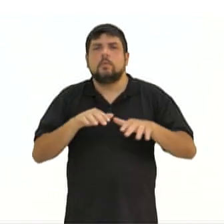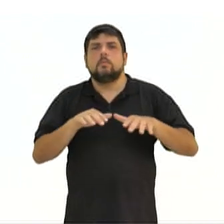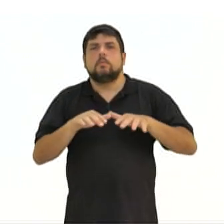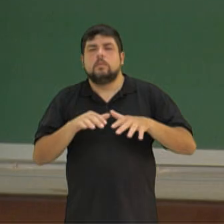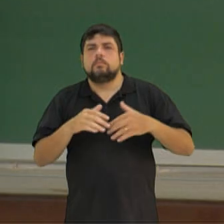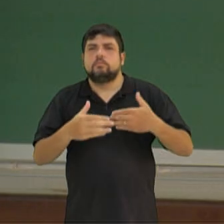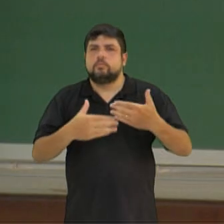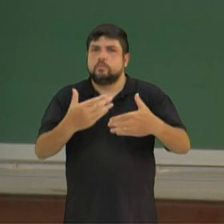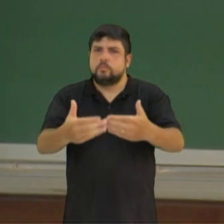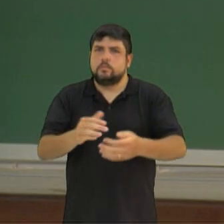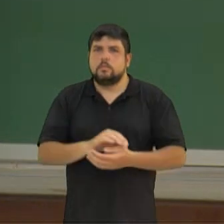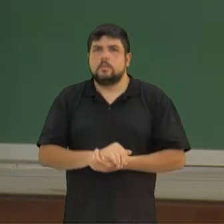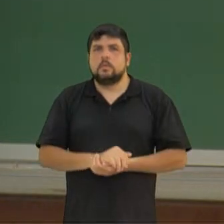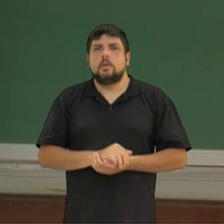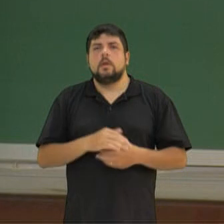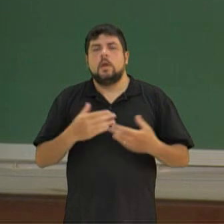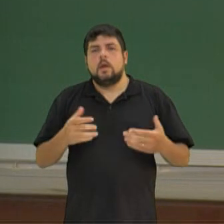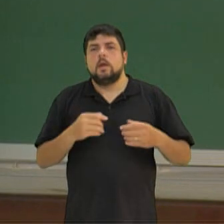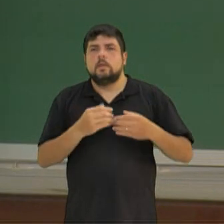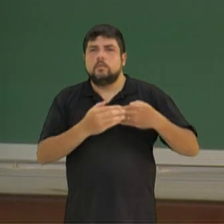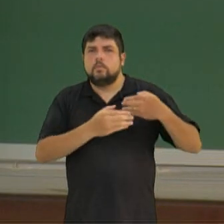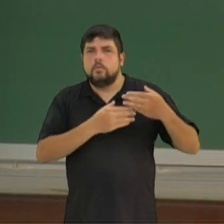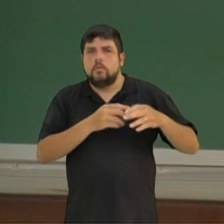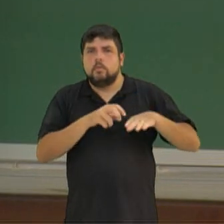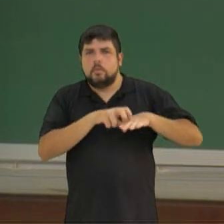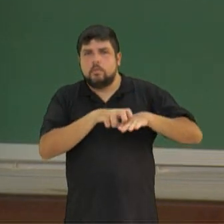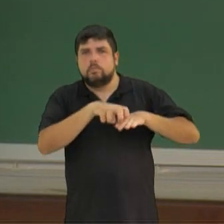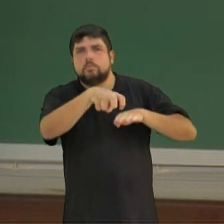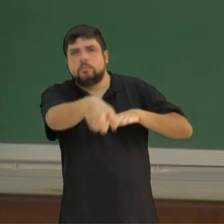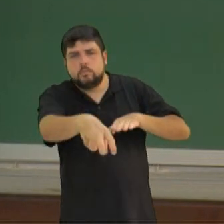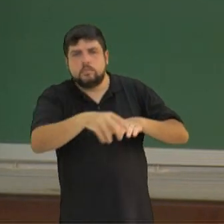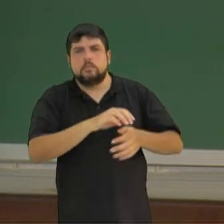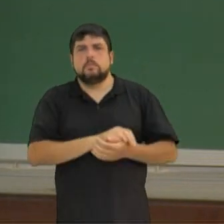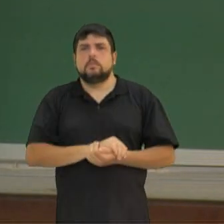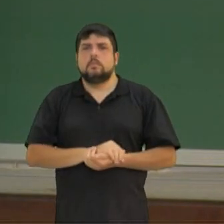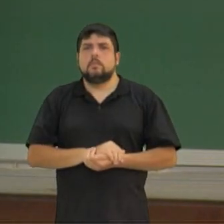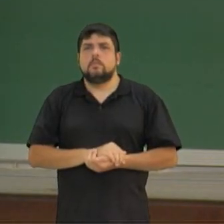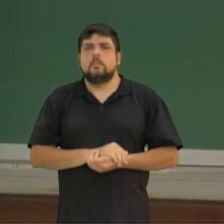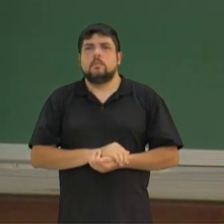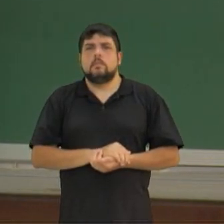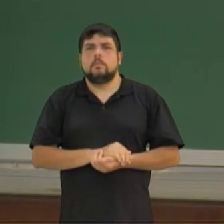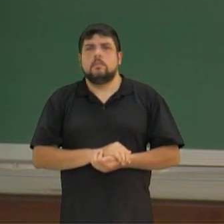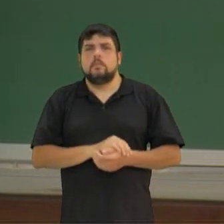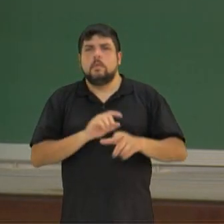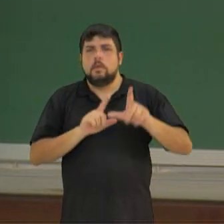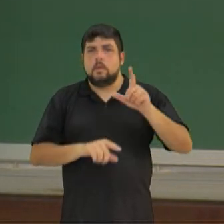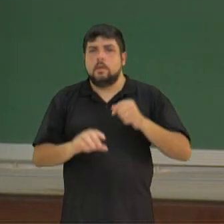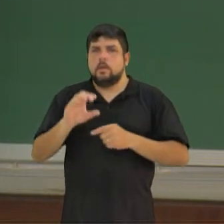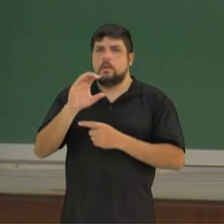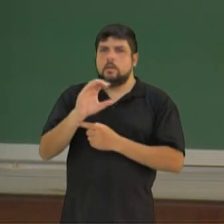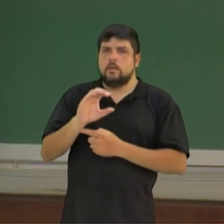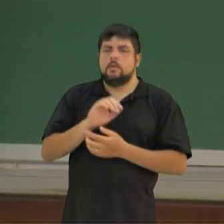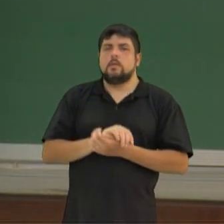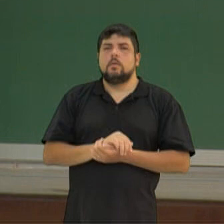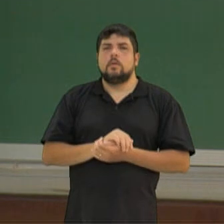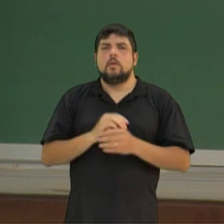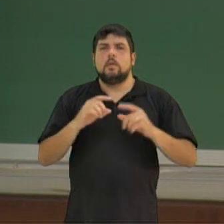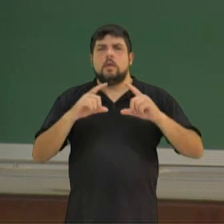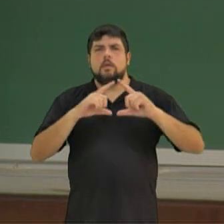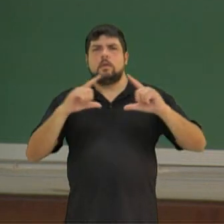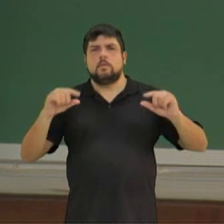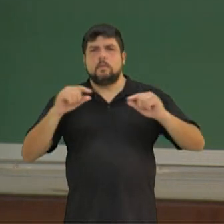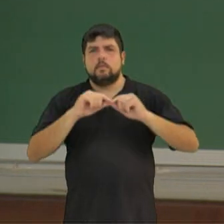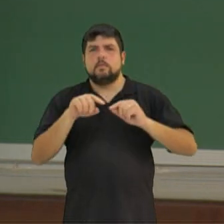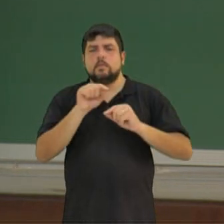por isso que os corpos estão sendo projetados, né? Arremessados para frente. Na letra C, a gente tem uma fórmula que é